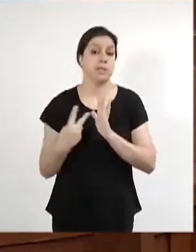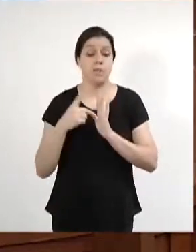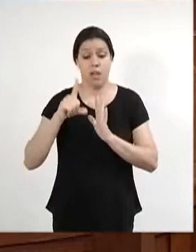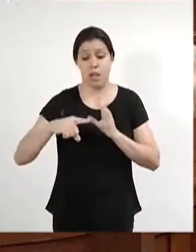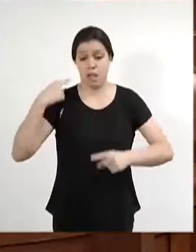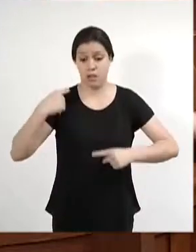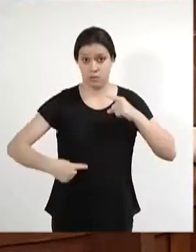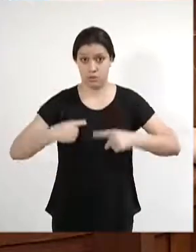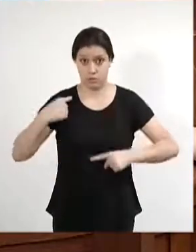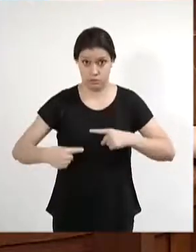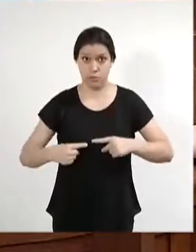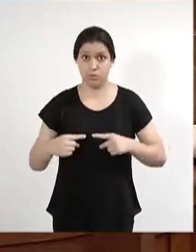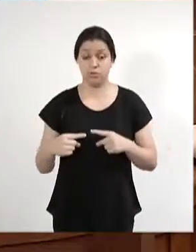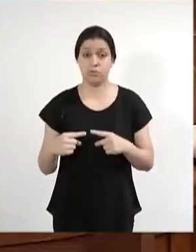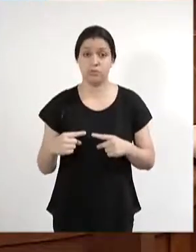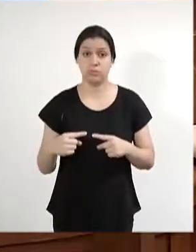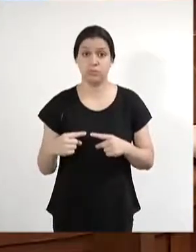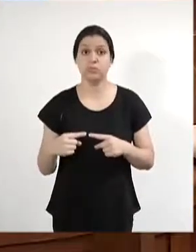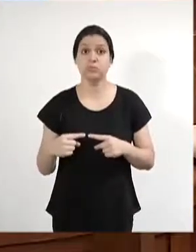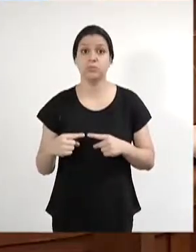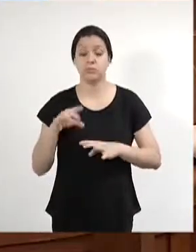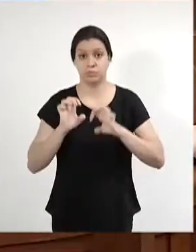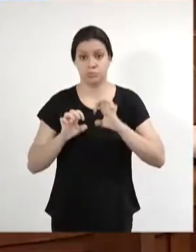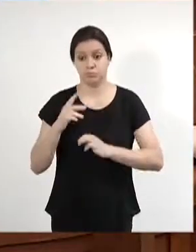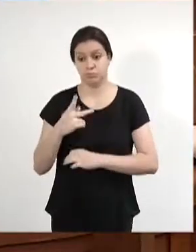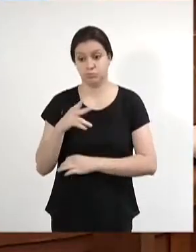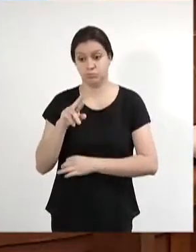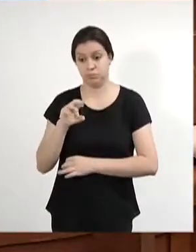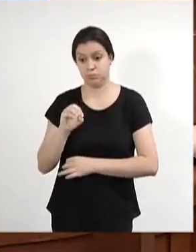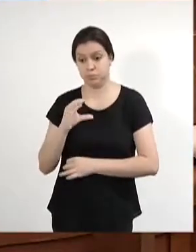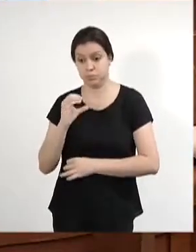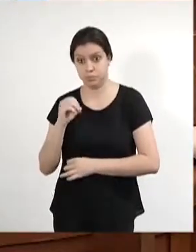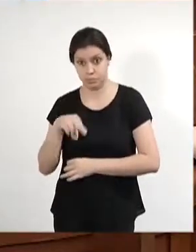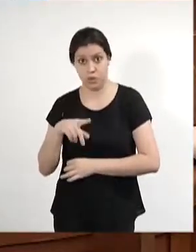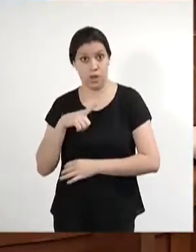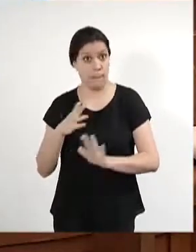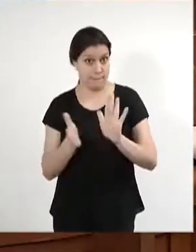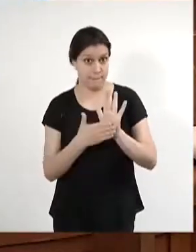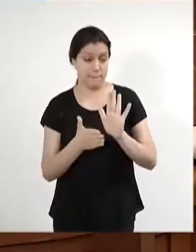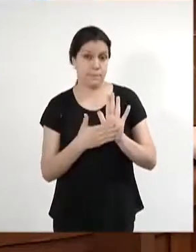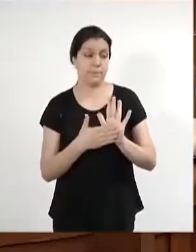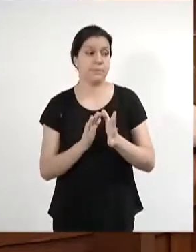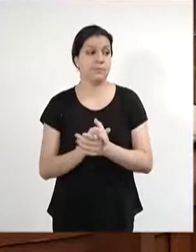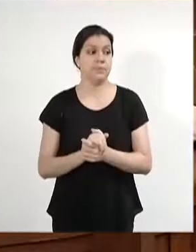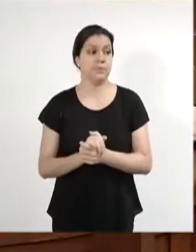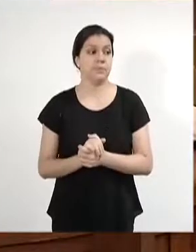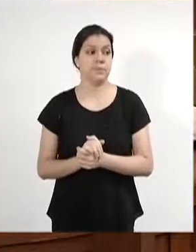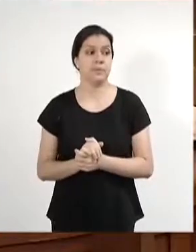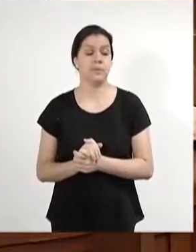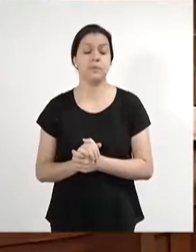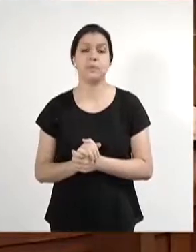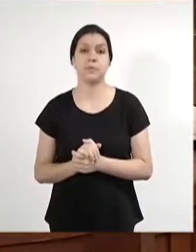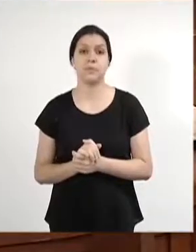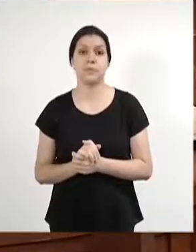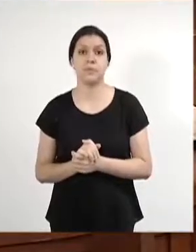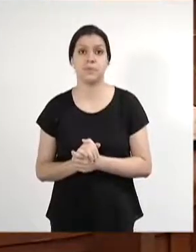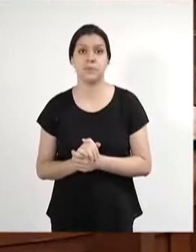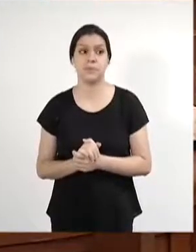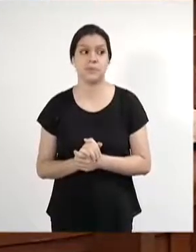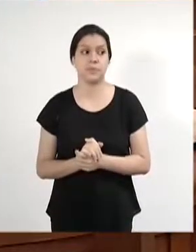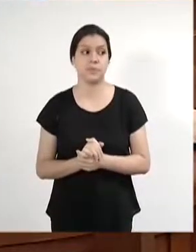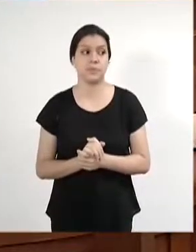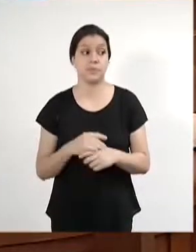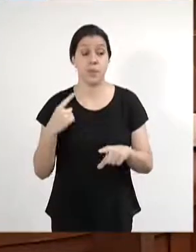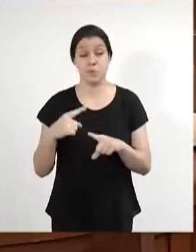PROCON está propondo, onde hoje a pessoa idosa é uma